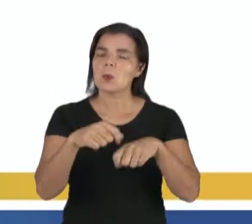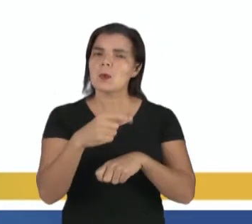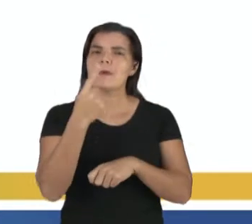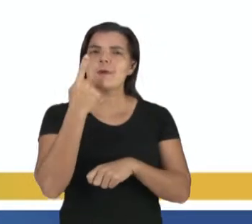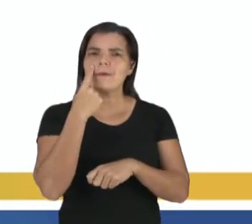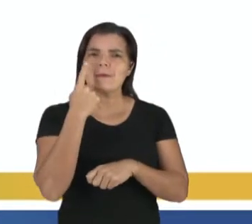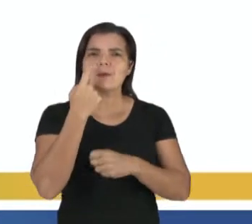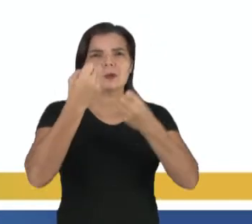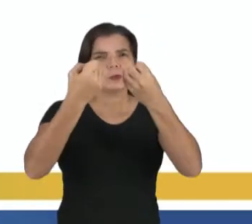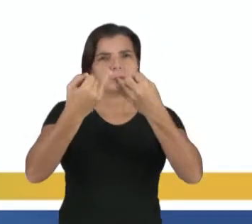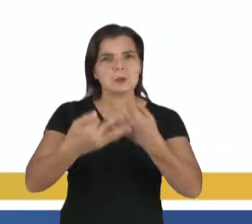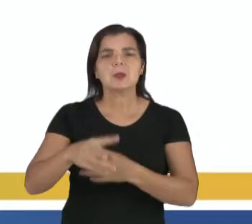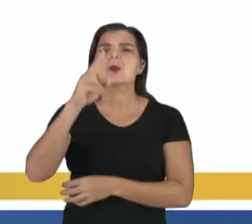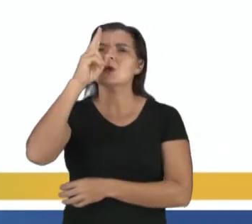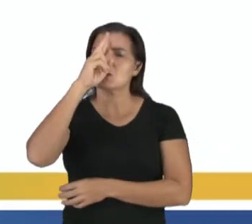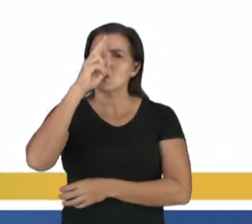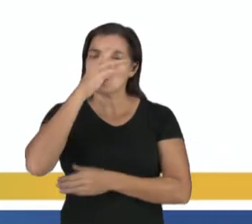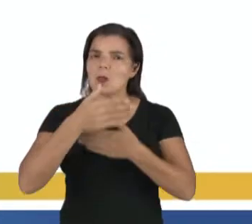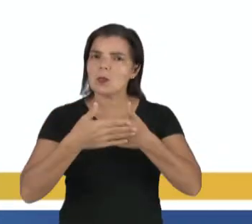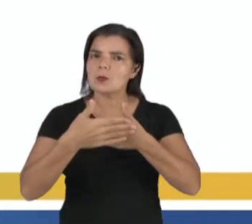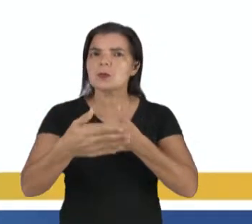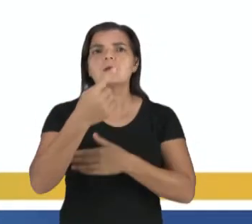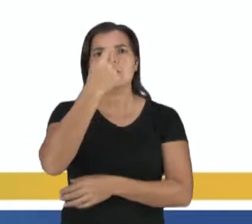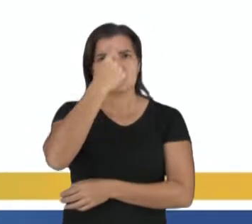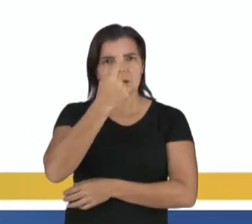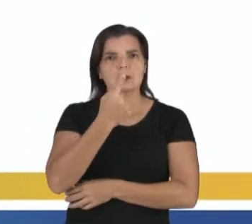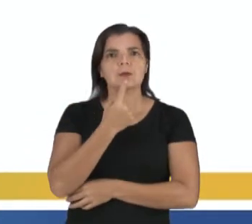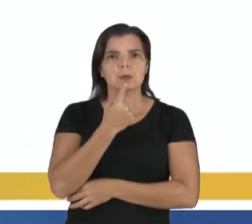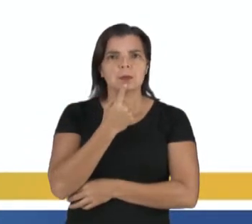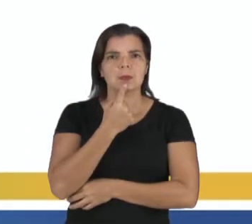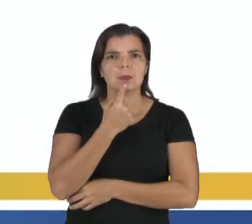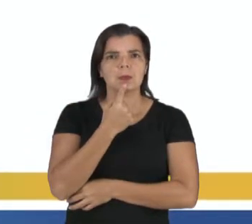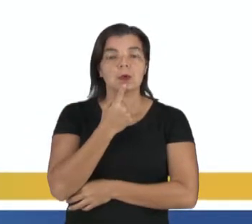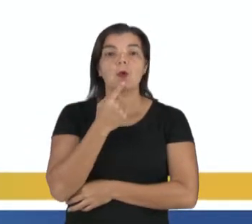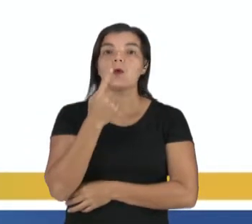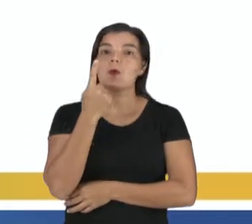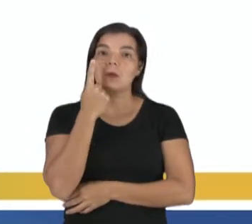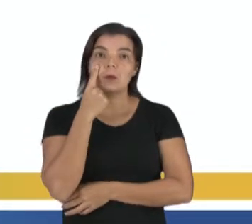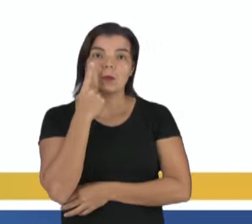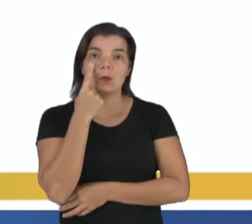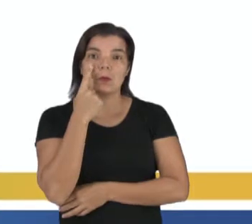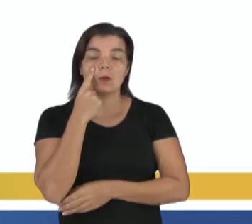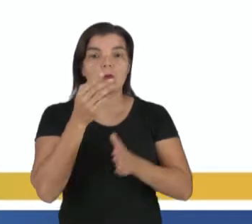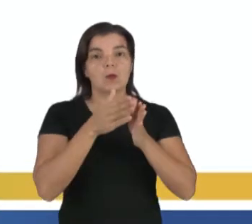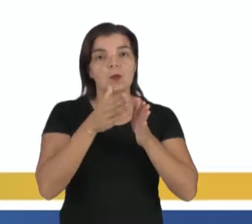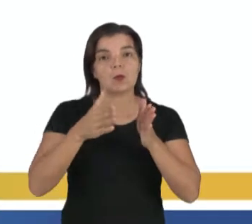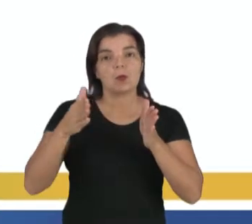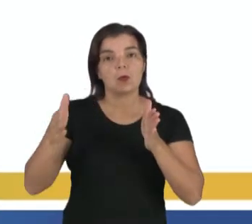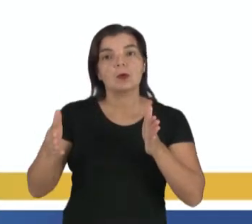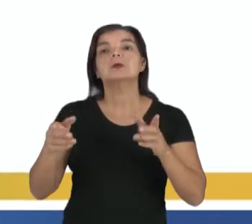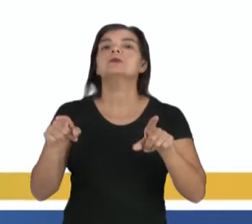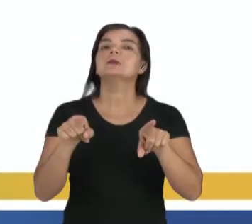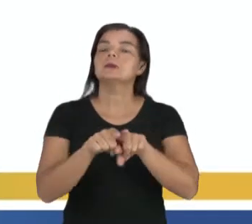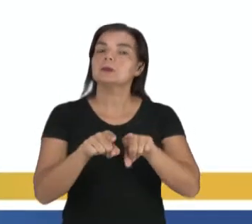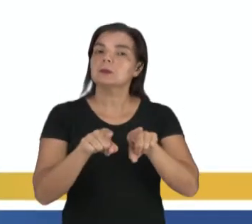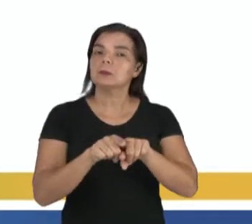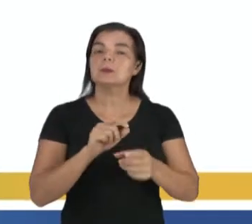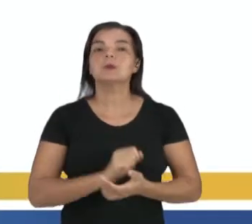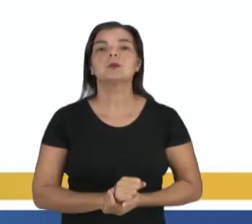uma história a partir dessas imagens? Observem, gente, a sequência,